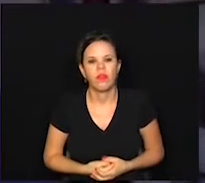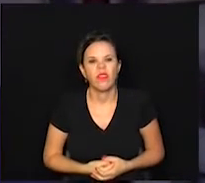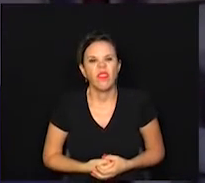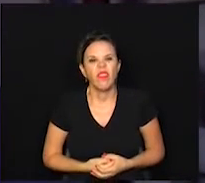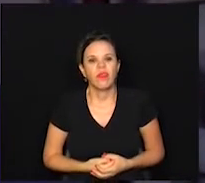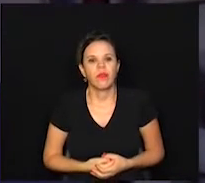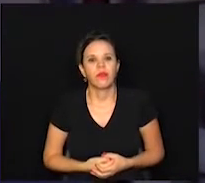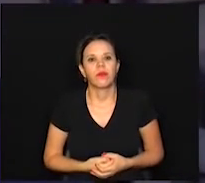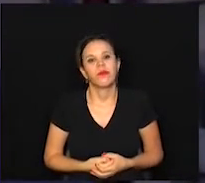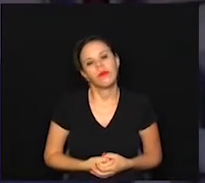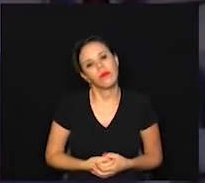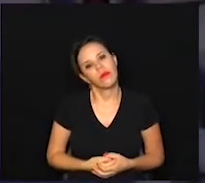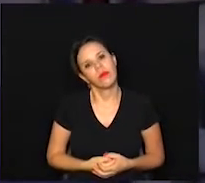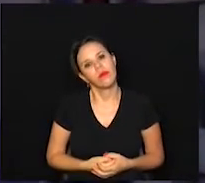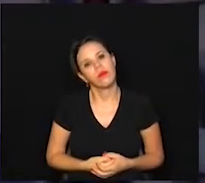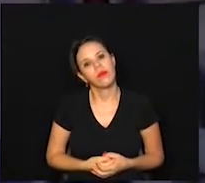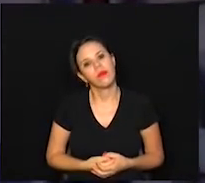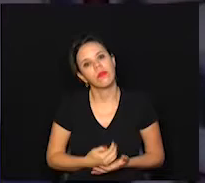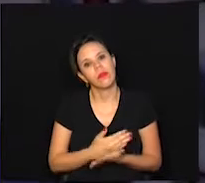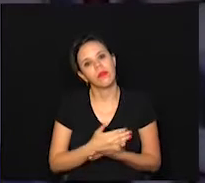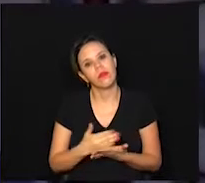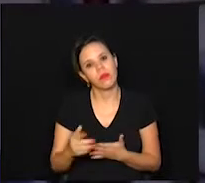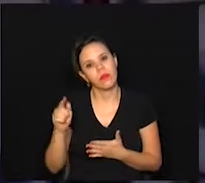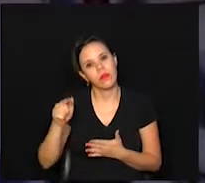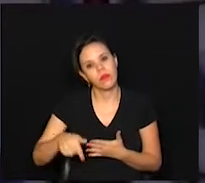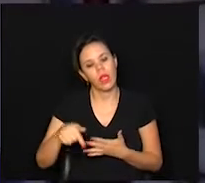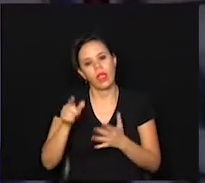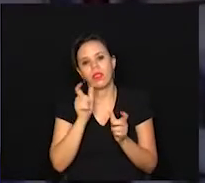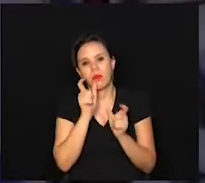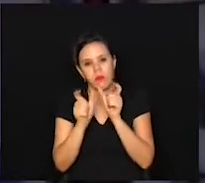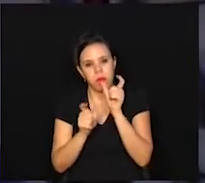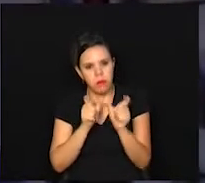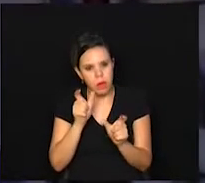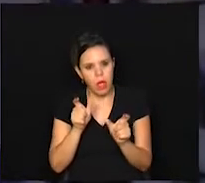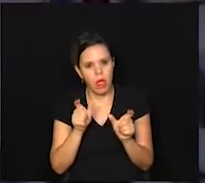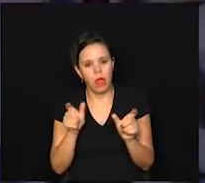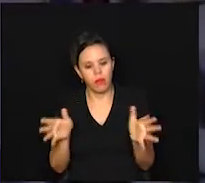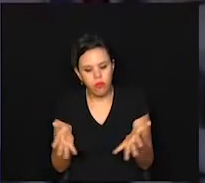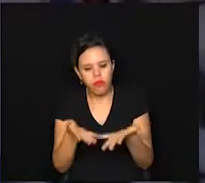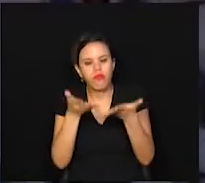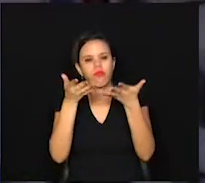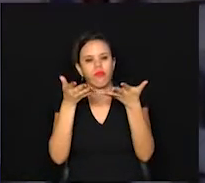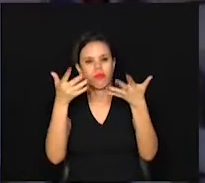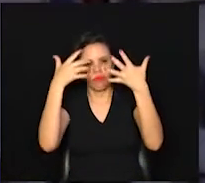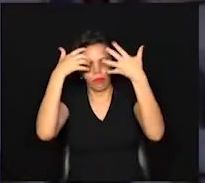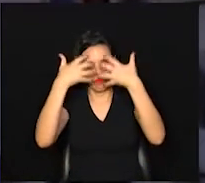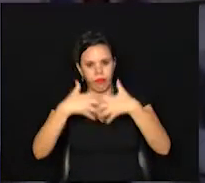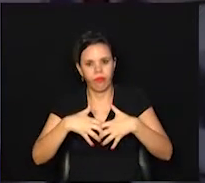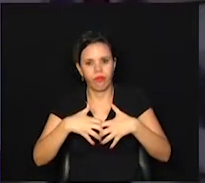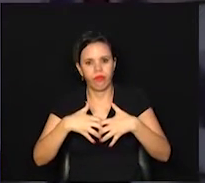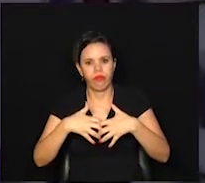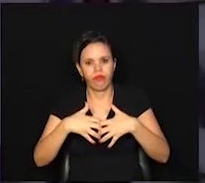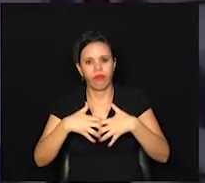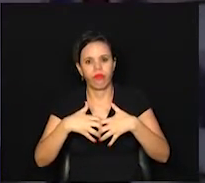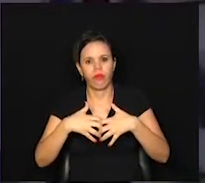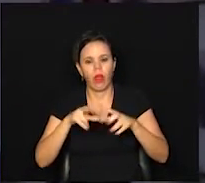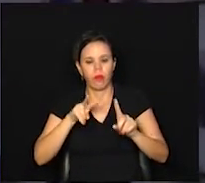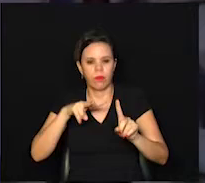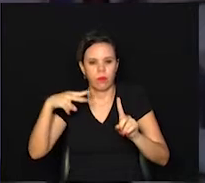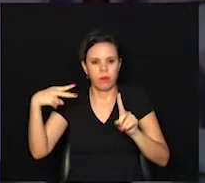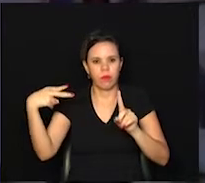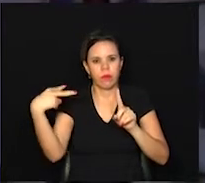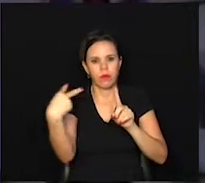eu queria deixar inicialmente essas palavras de instigação, de reflexão, muito uma perspectiva